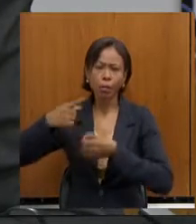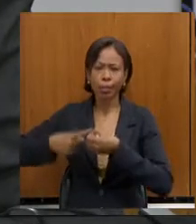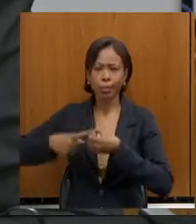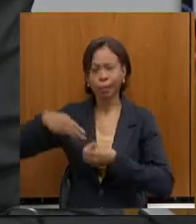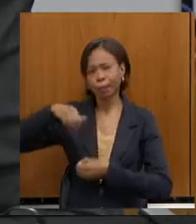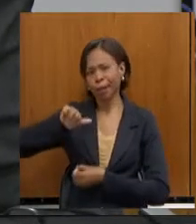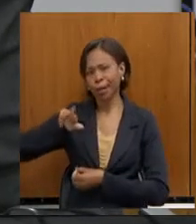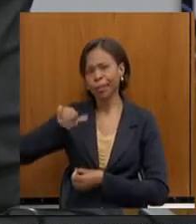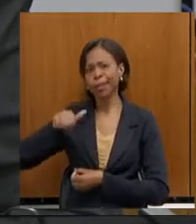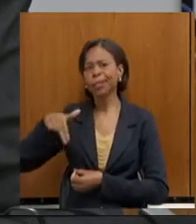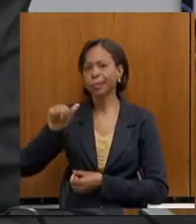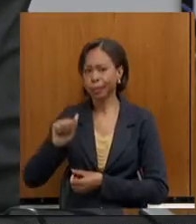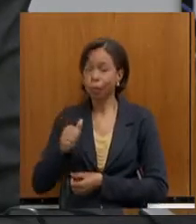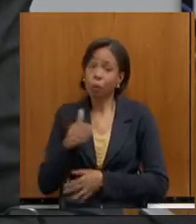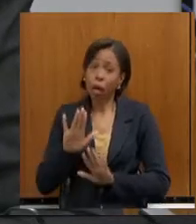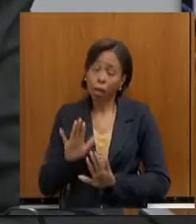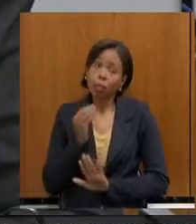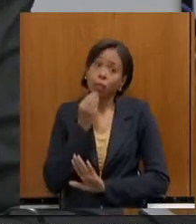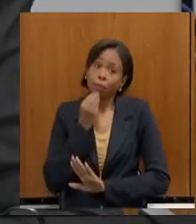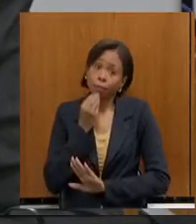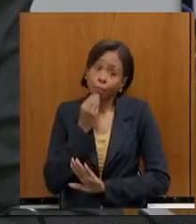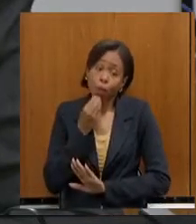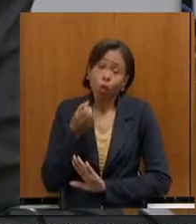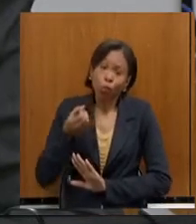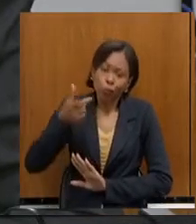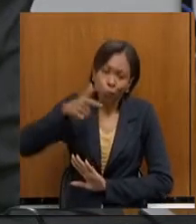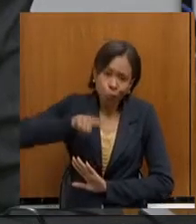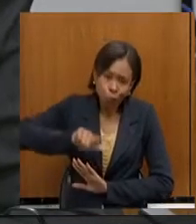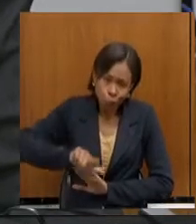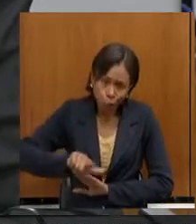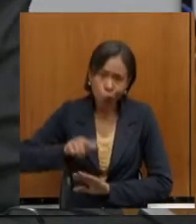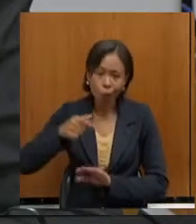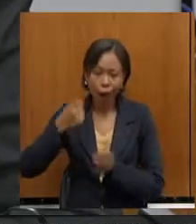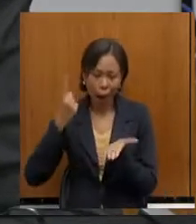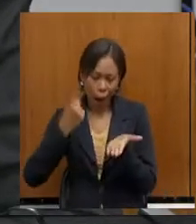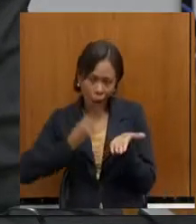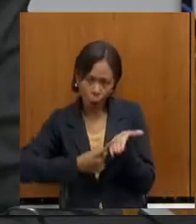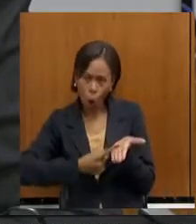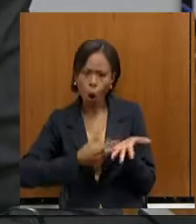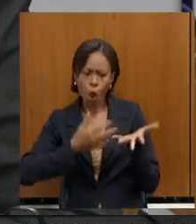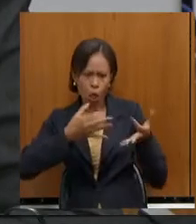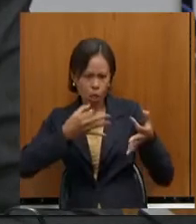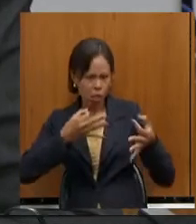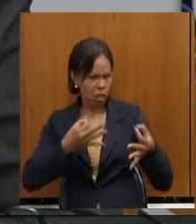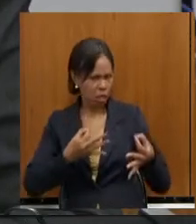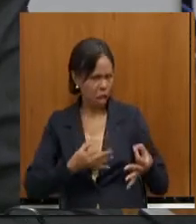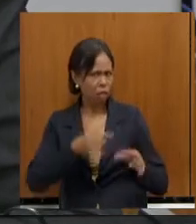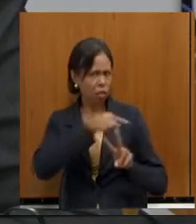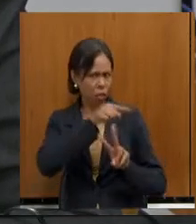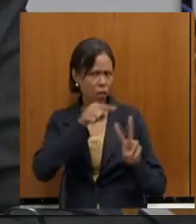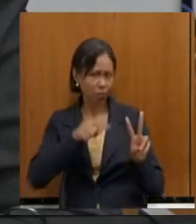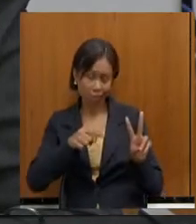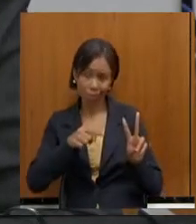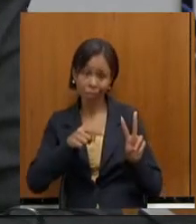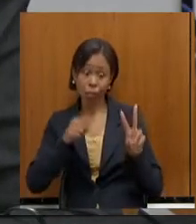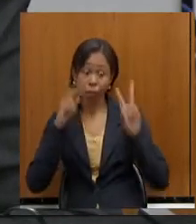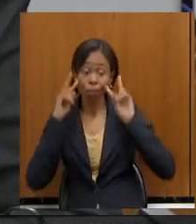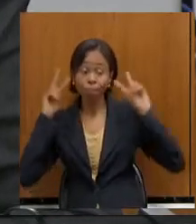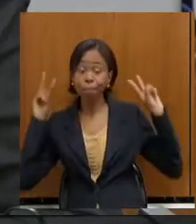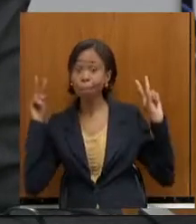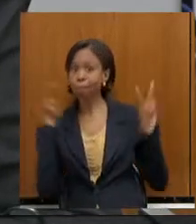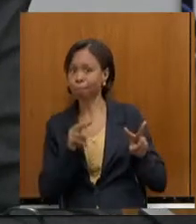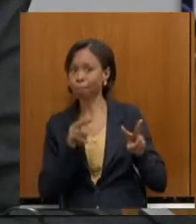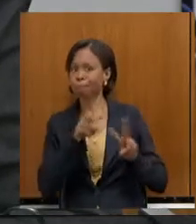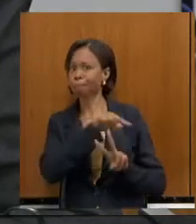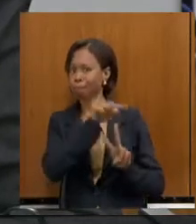que um novo acordo será realizado de forma honesta de forma correta e de forma idônea de olho na